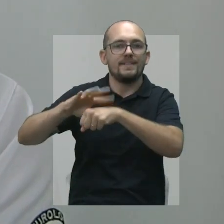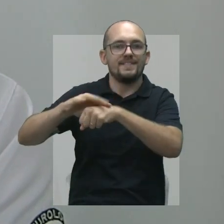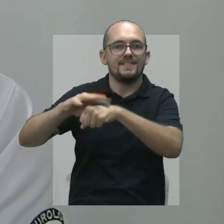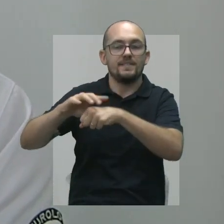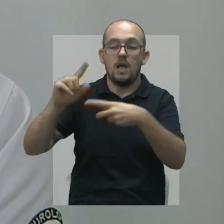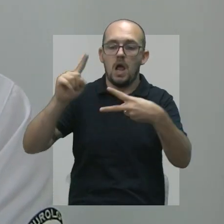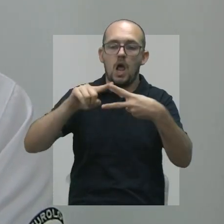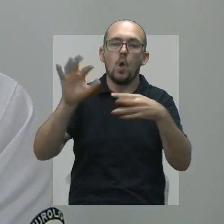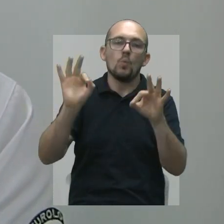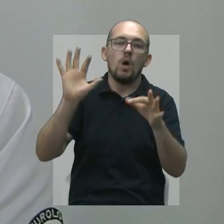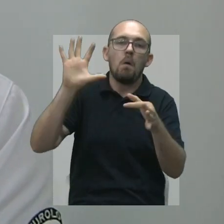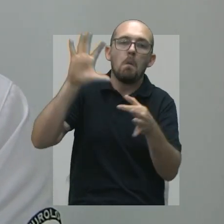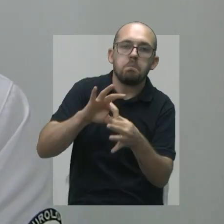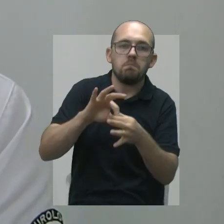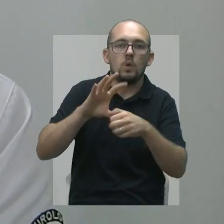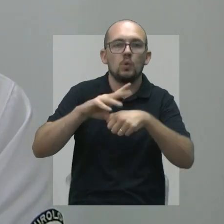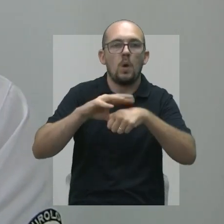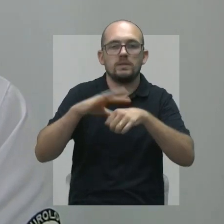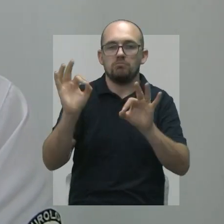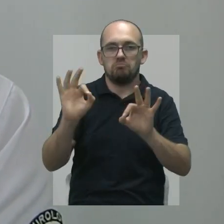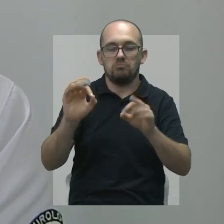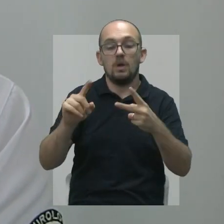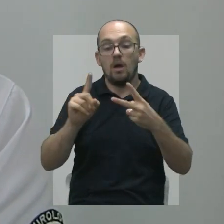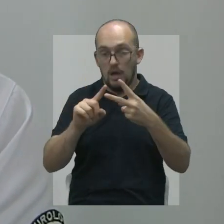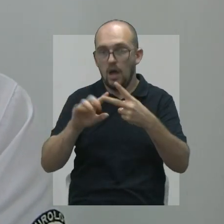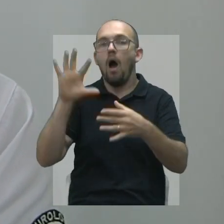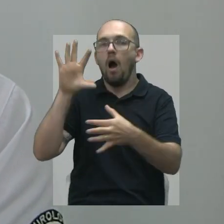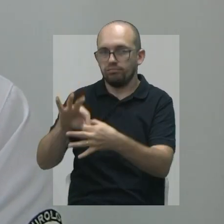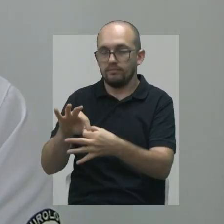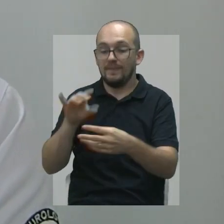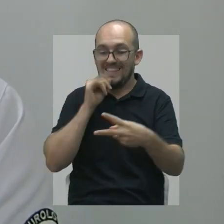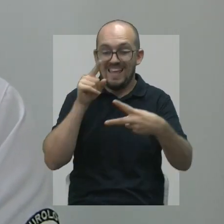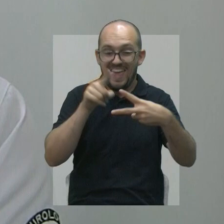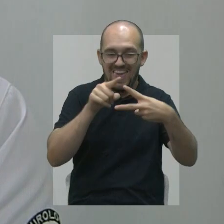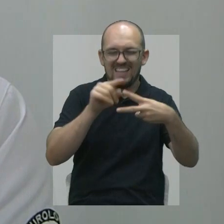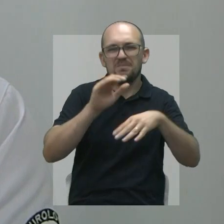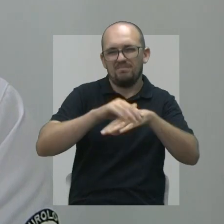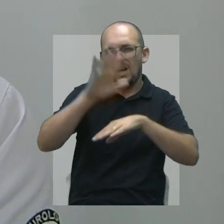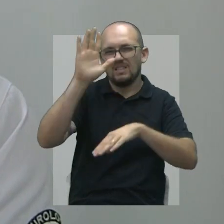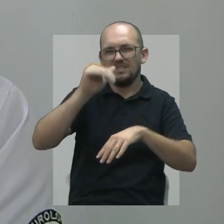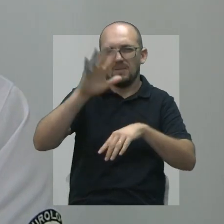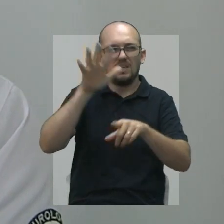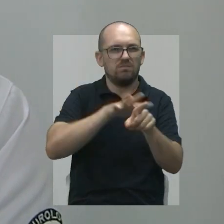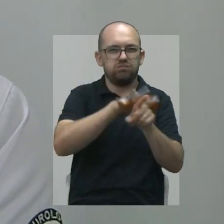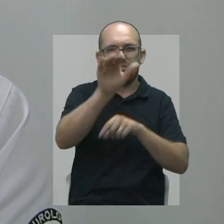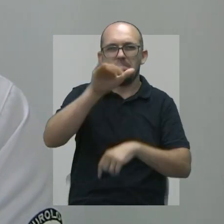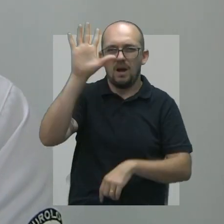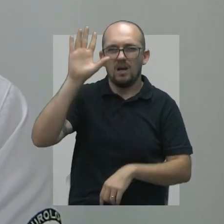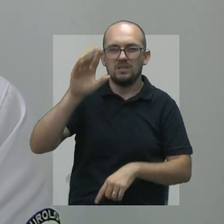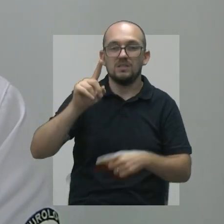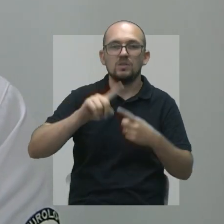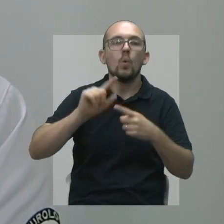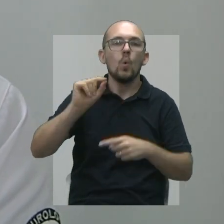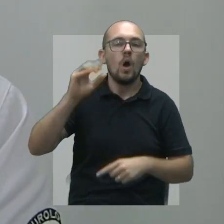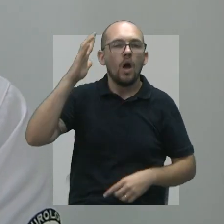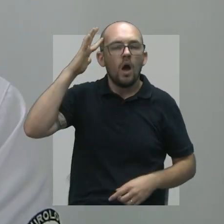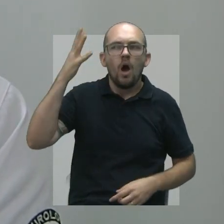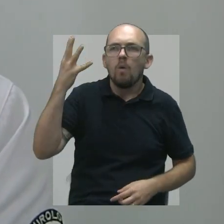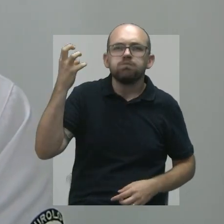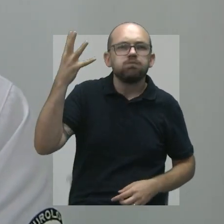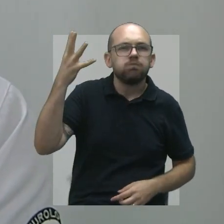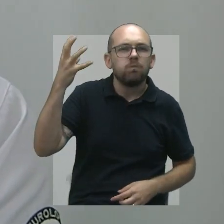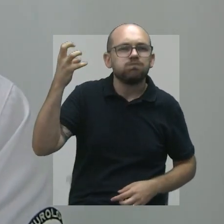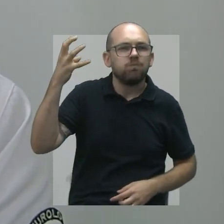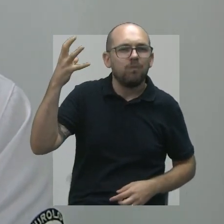Das cefaleias primárias, a cefaleia mais frequente, ou uma das mais frequentes, é a enxaqueca, que aflige em